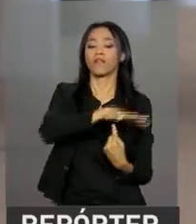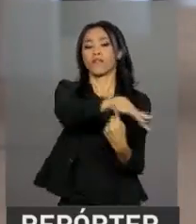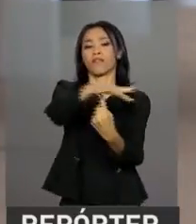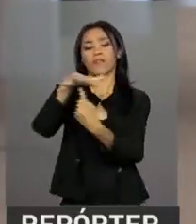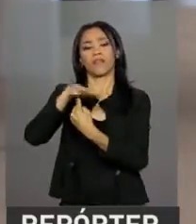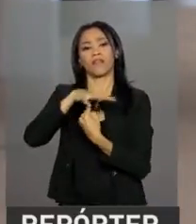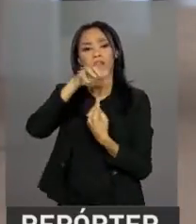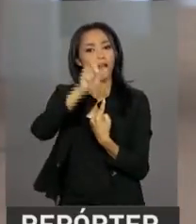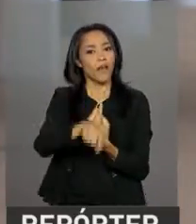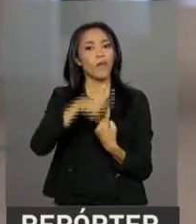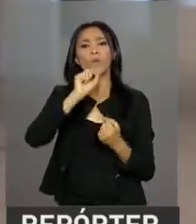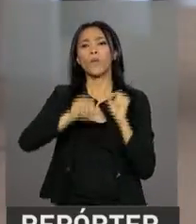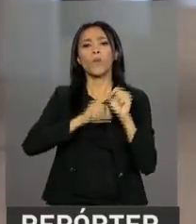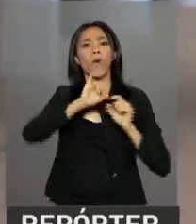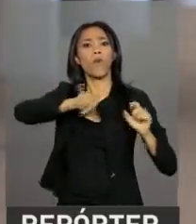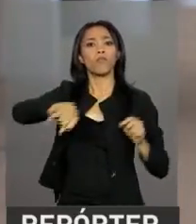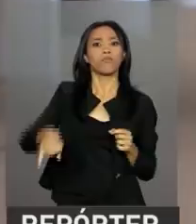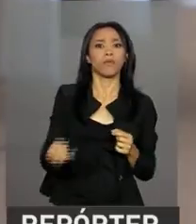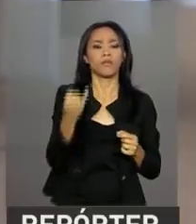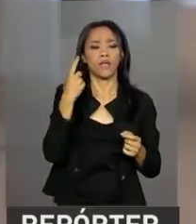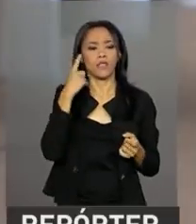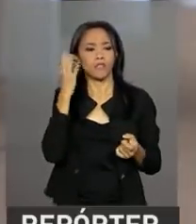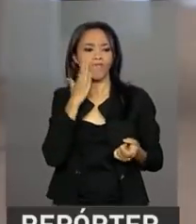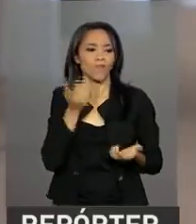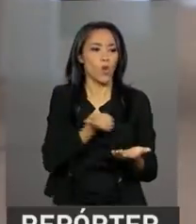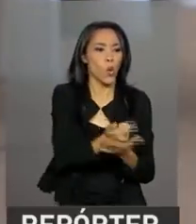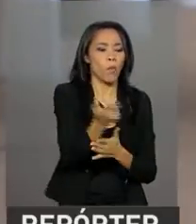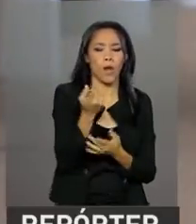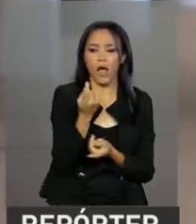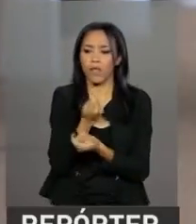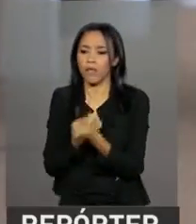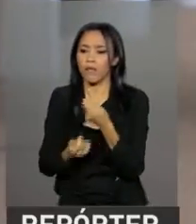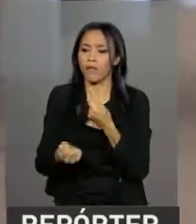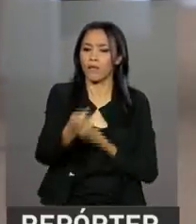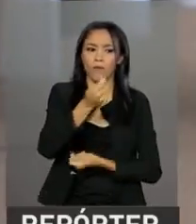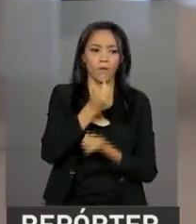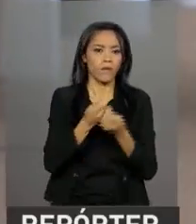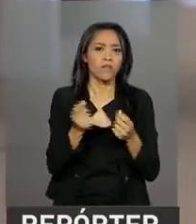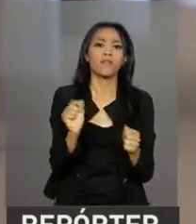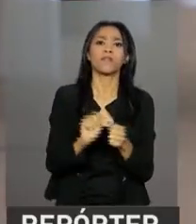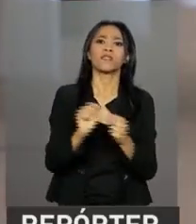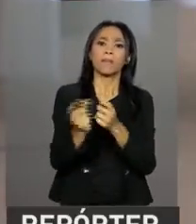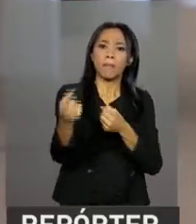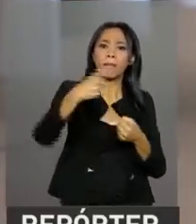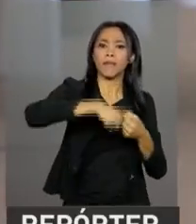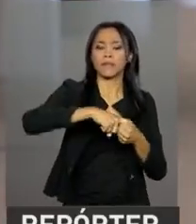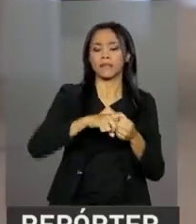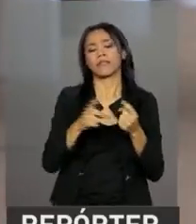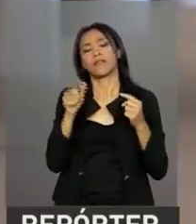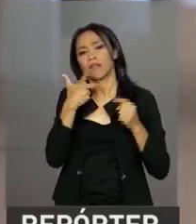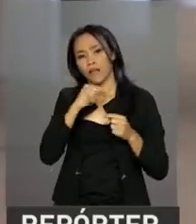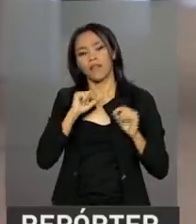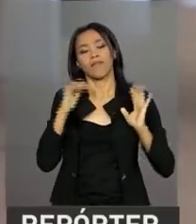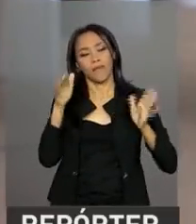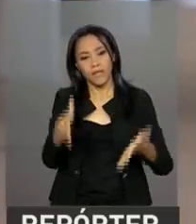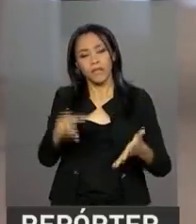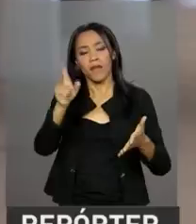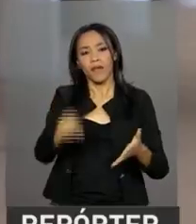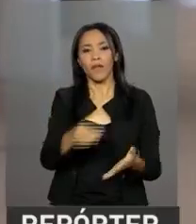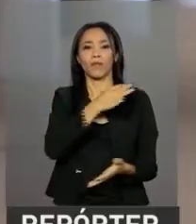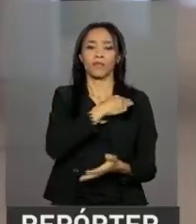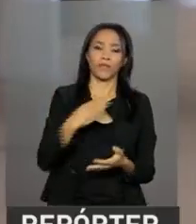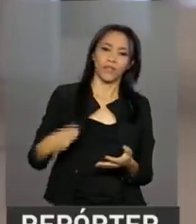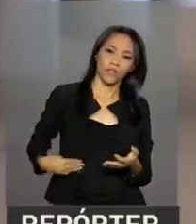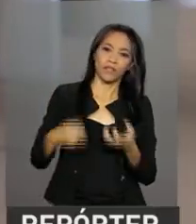considerada uma oportunidade para fazer negócios e parcerias nessa área quem também deve participar é o ministro da